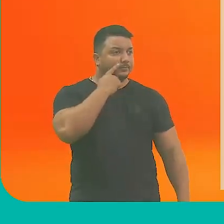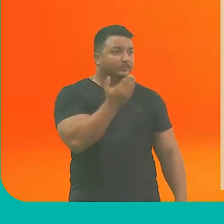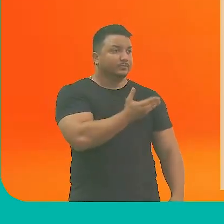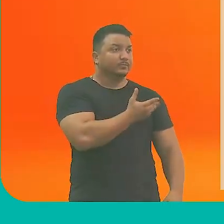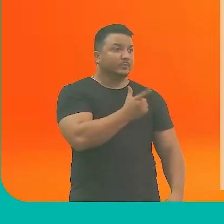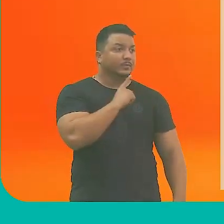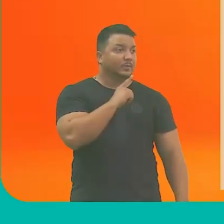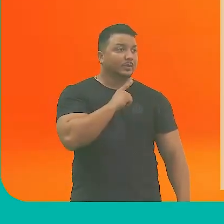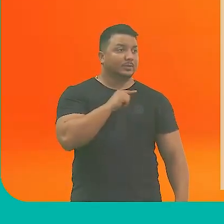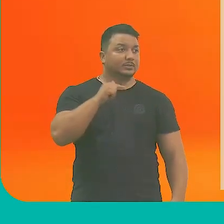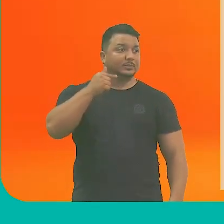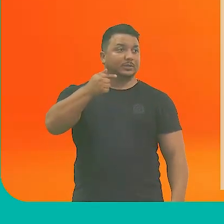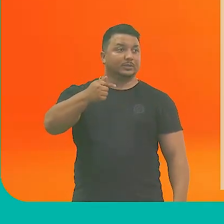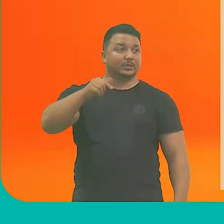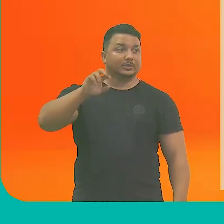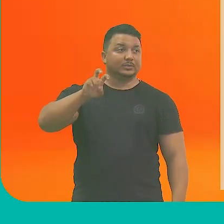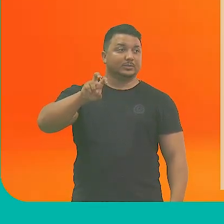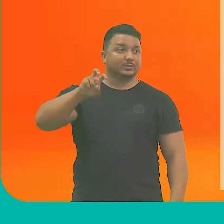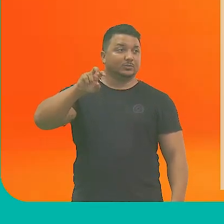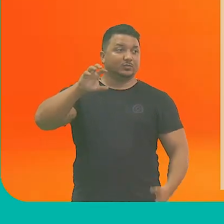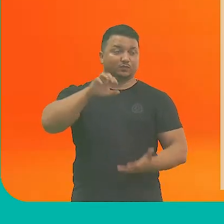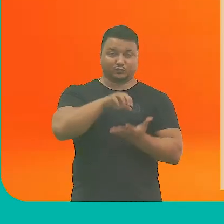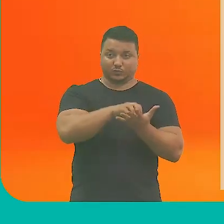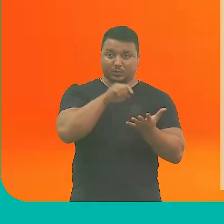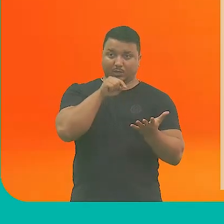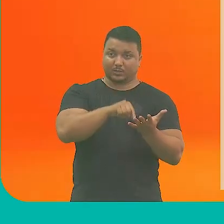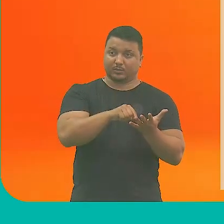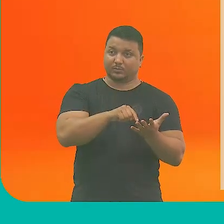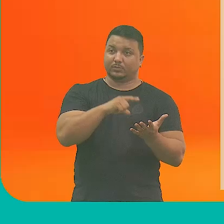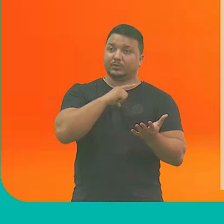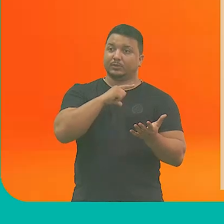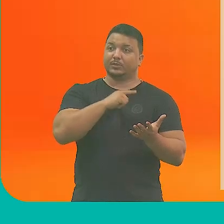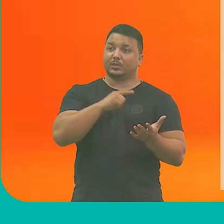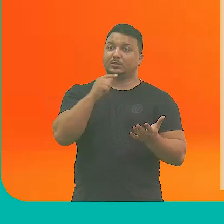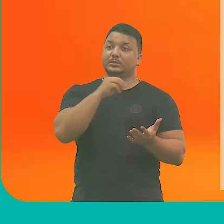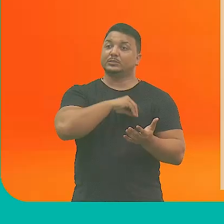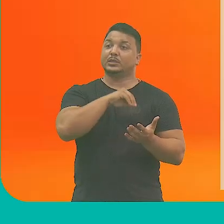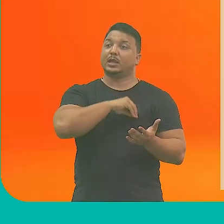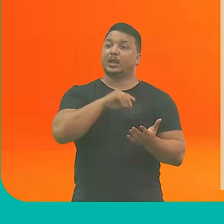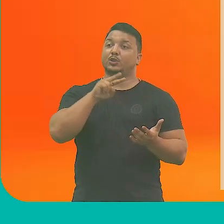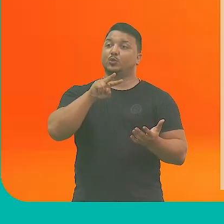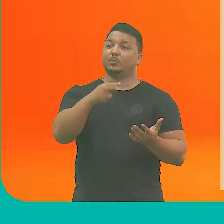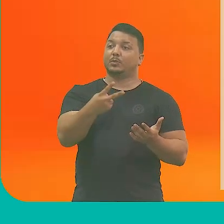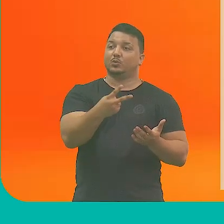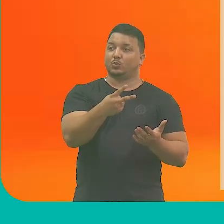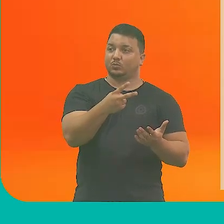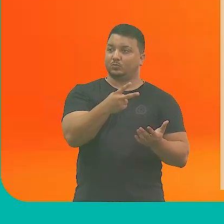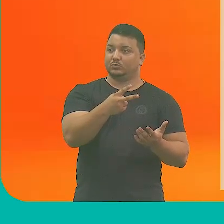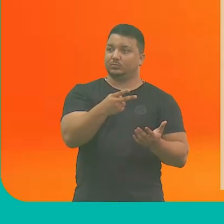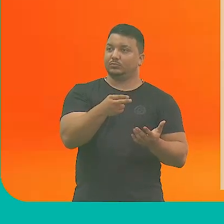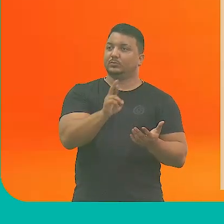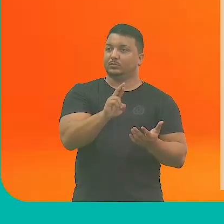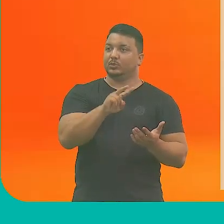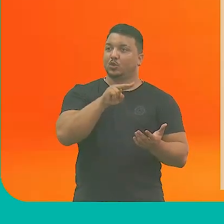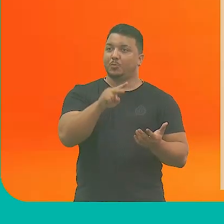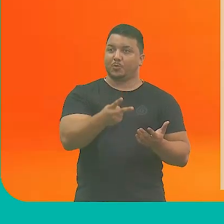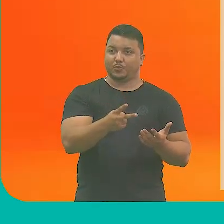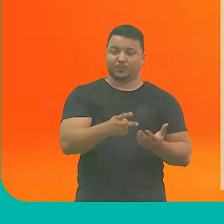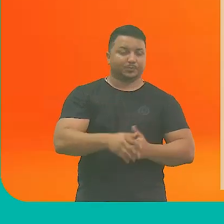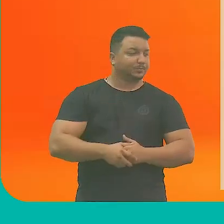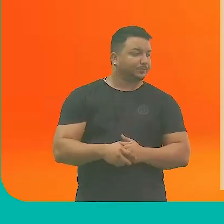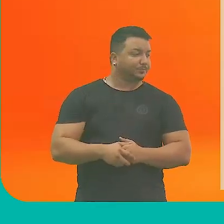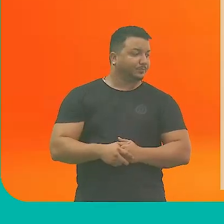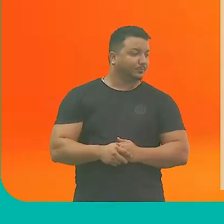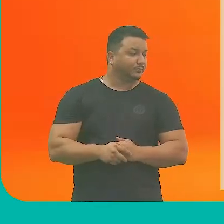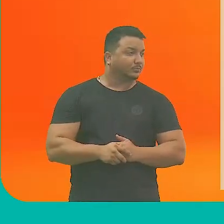São 75 funcionários recebendo 2.000 cada funcionário. Eu